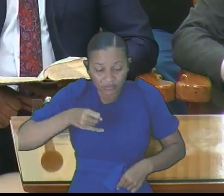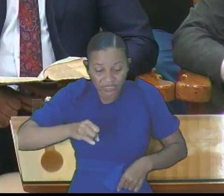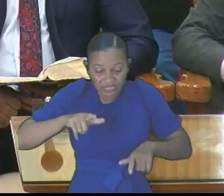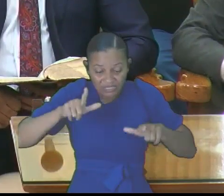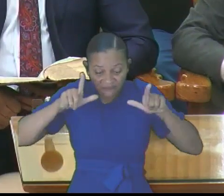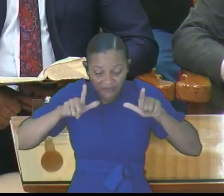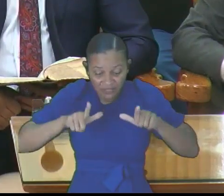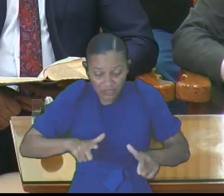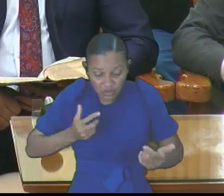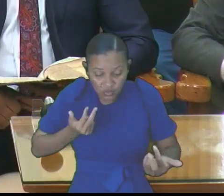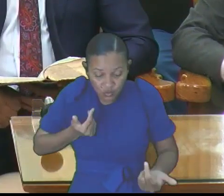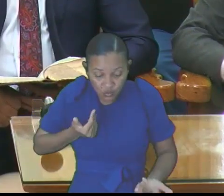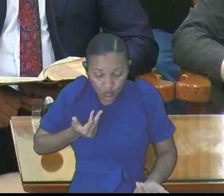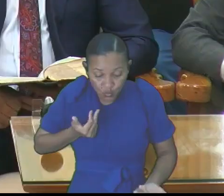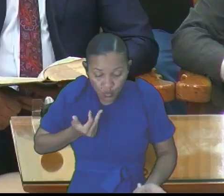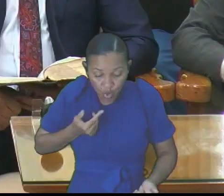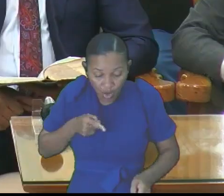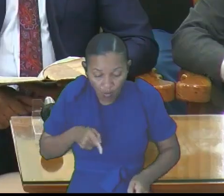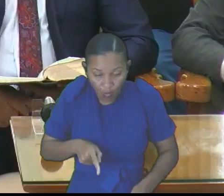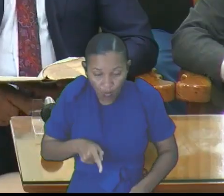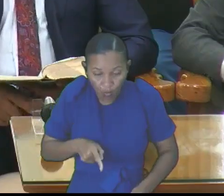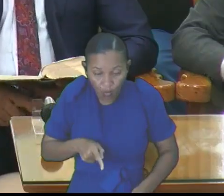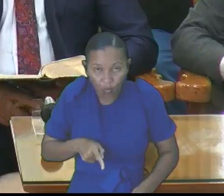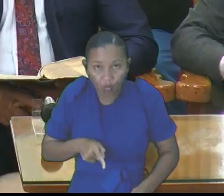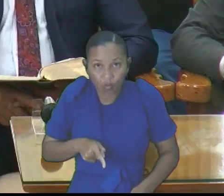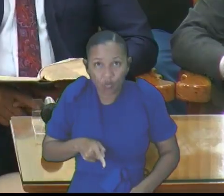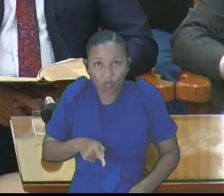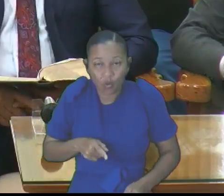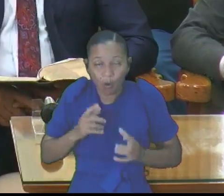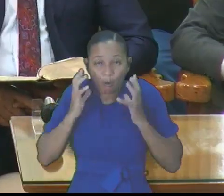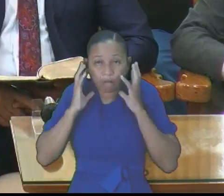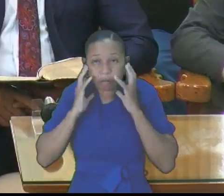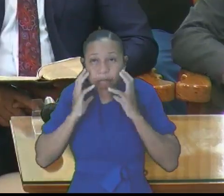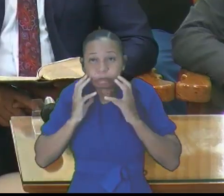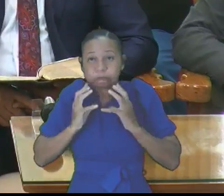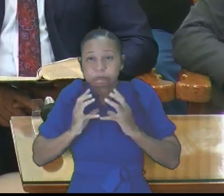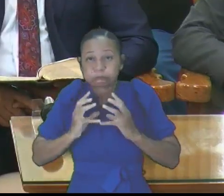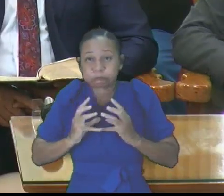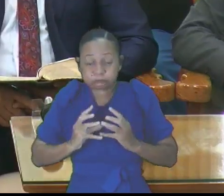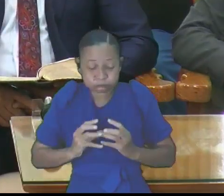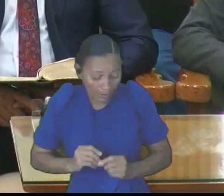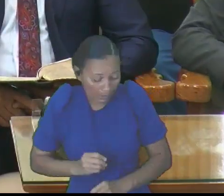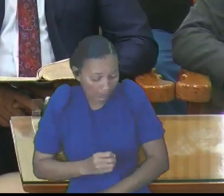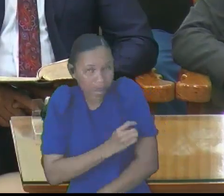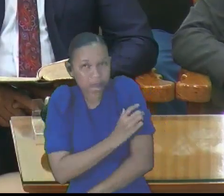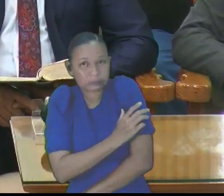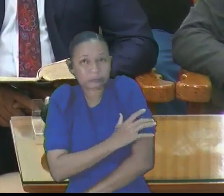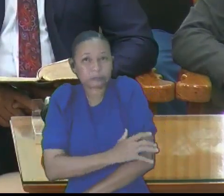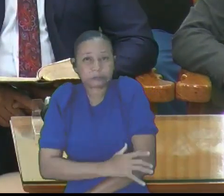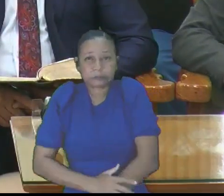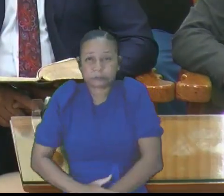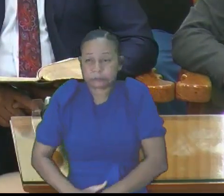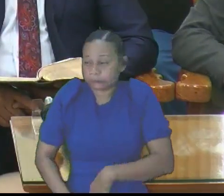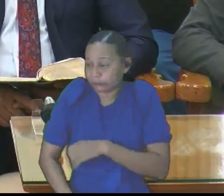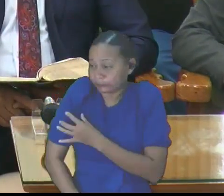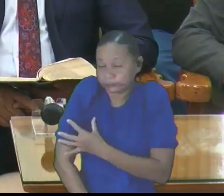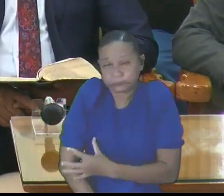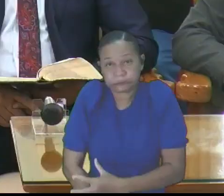aqui, vai acontecer com você. Ele era todo barbudo, cabeludo, cheio de